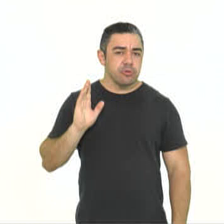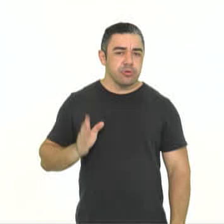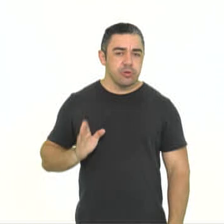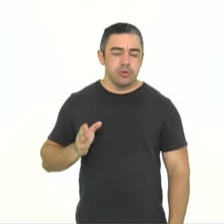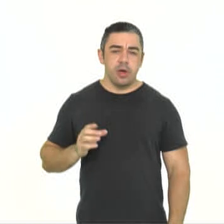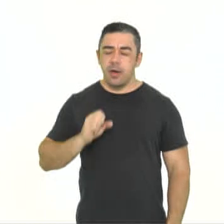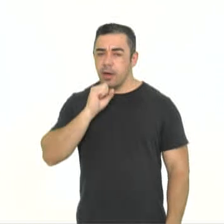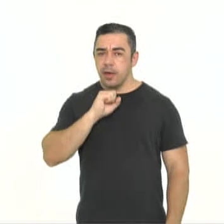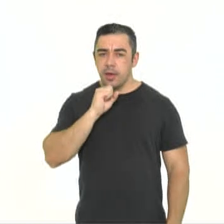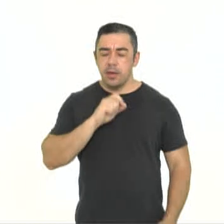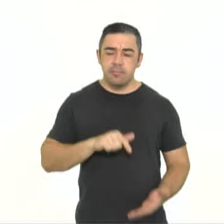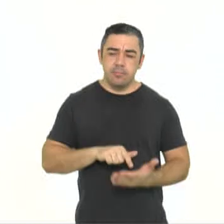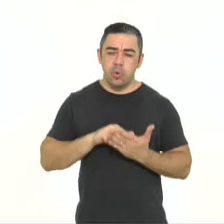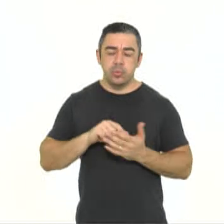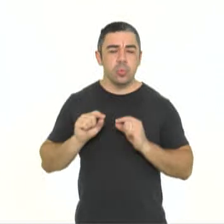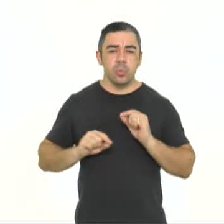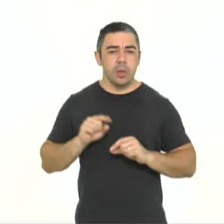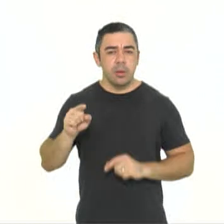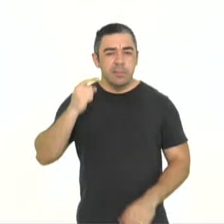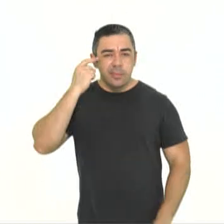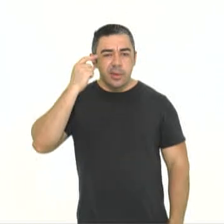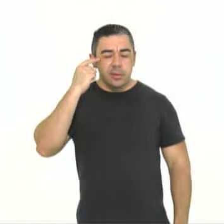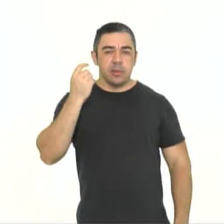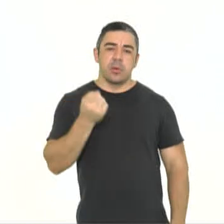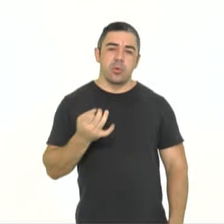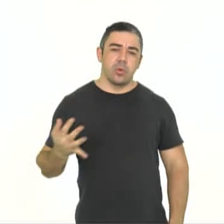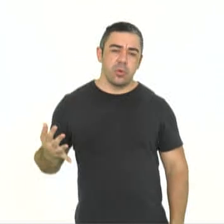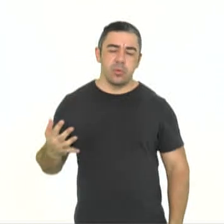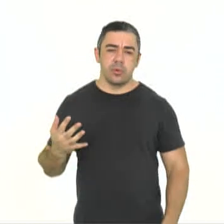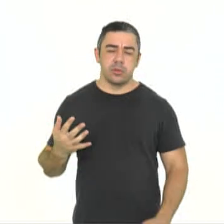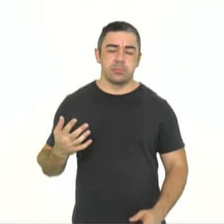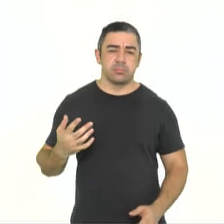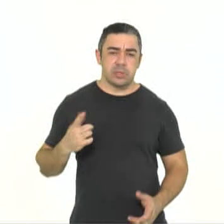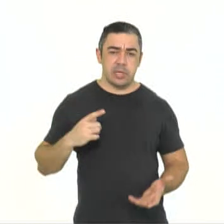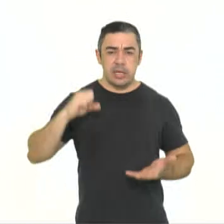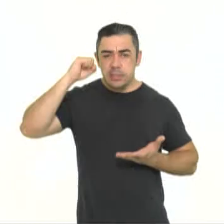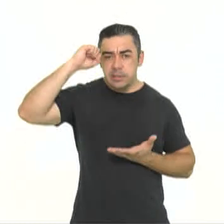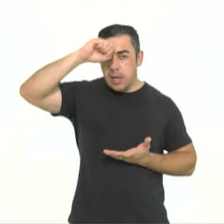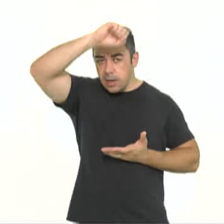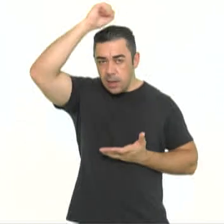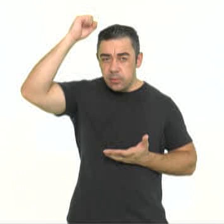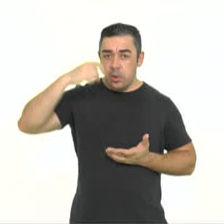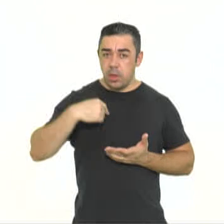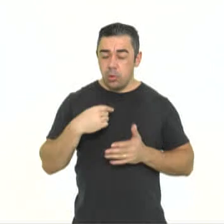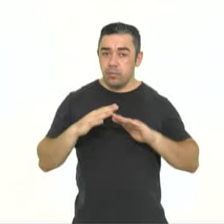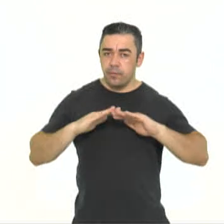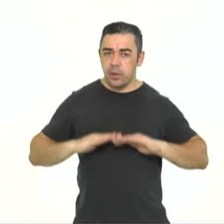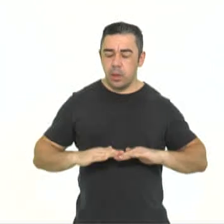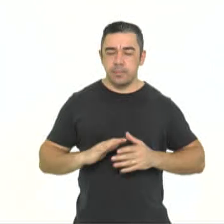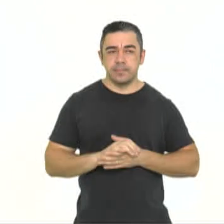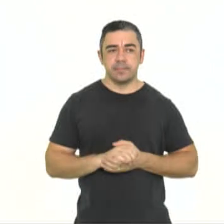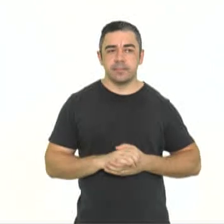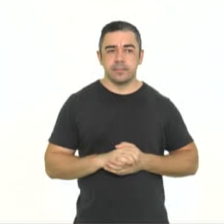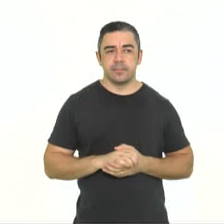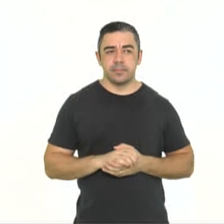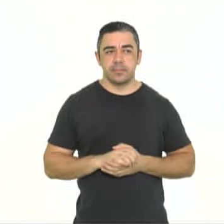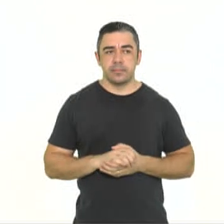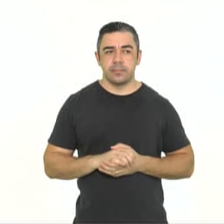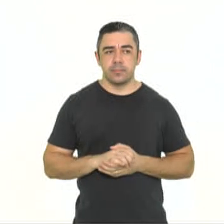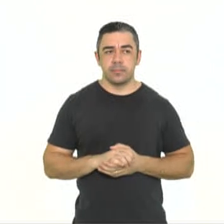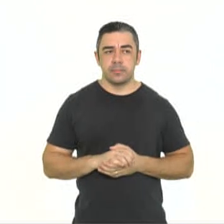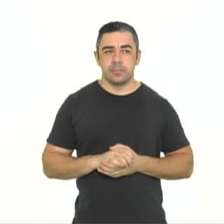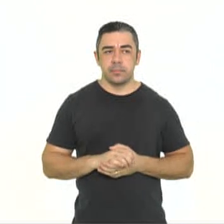à tona do meu pensamento alguma coisa de augusto, de sagrado. Hesitei. Mas fiquei. Eu